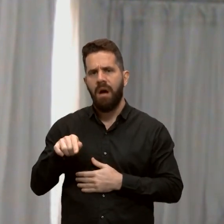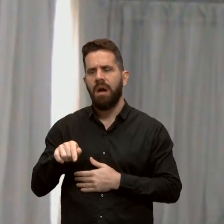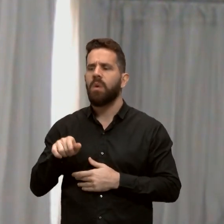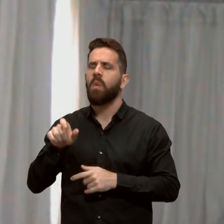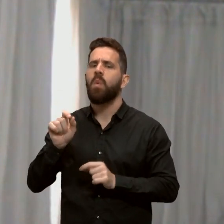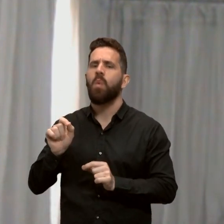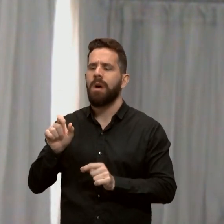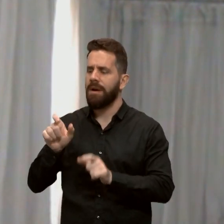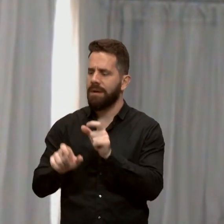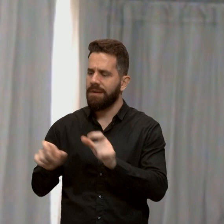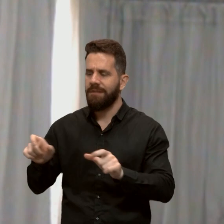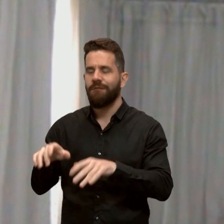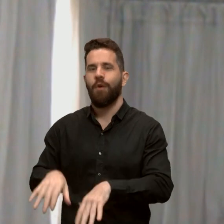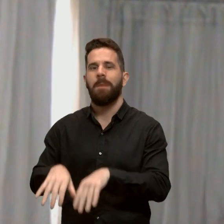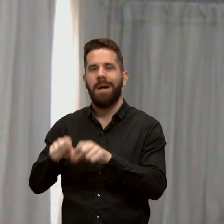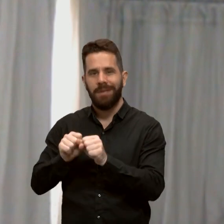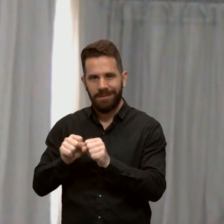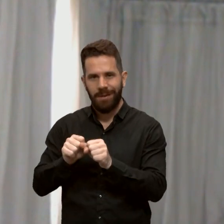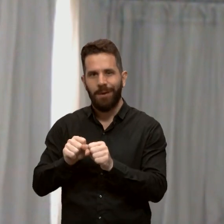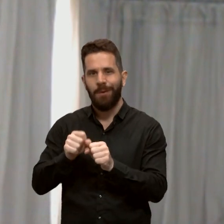de defensores de direitos humanos.